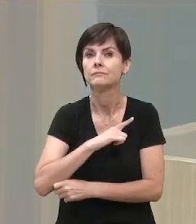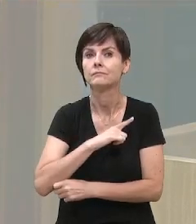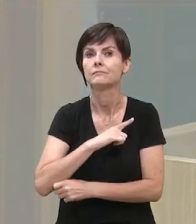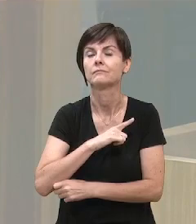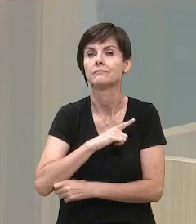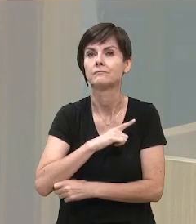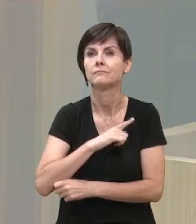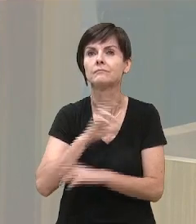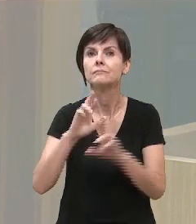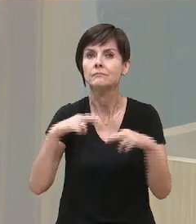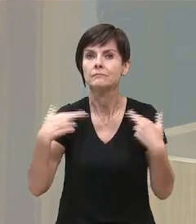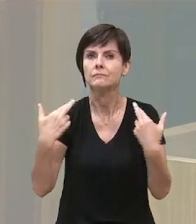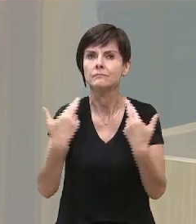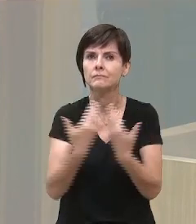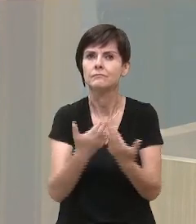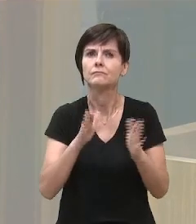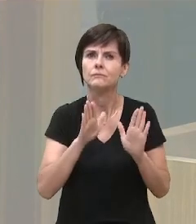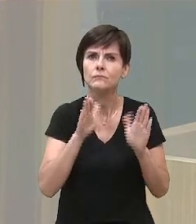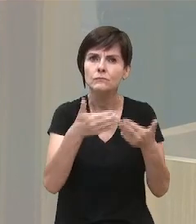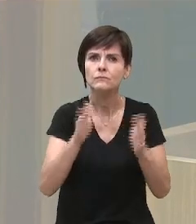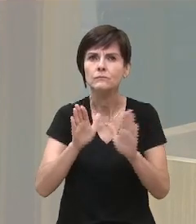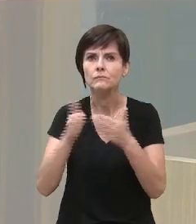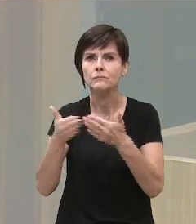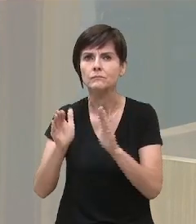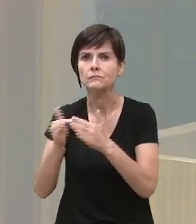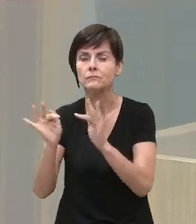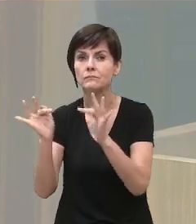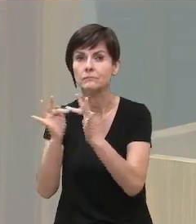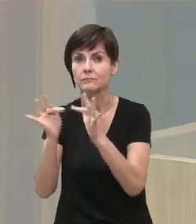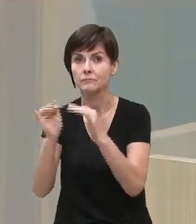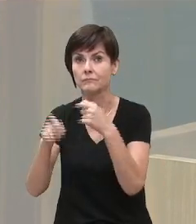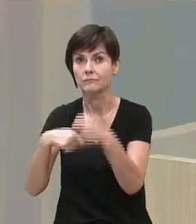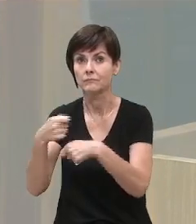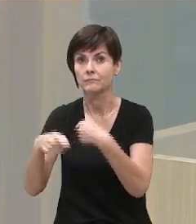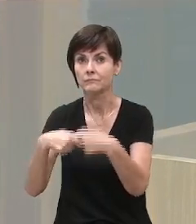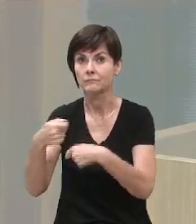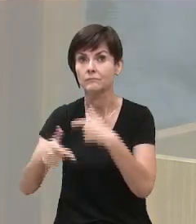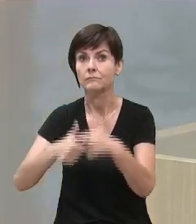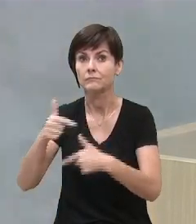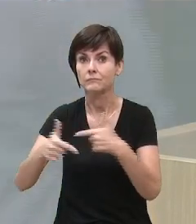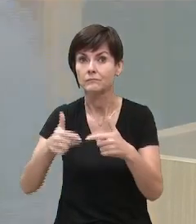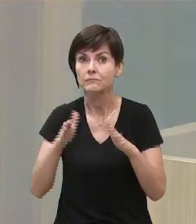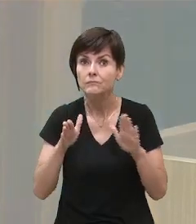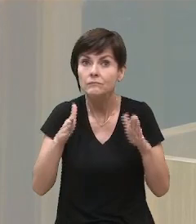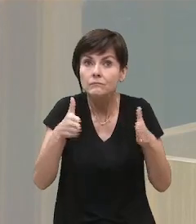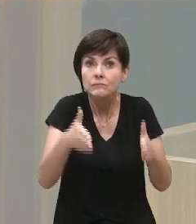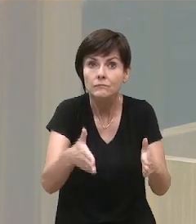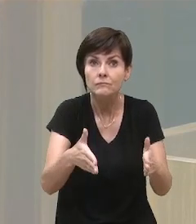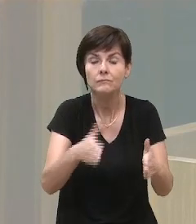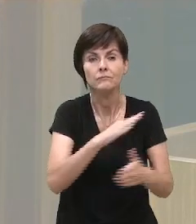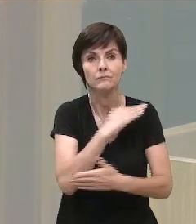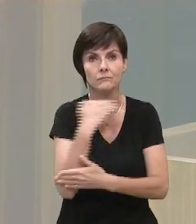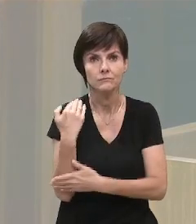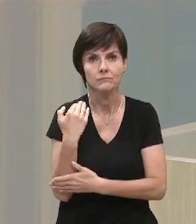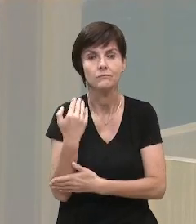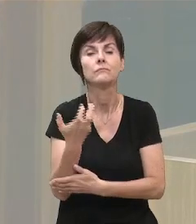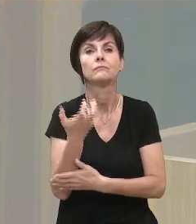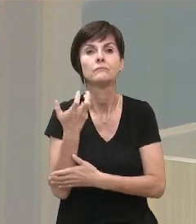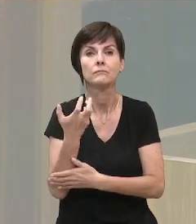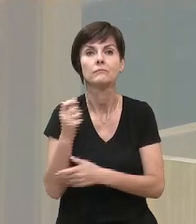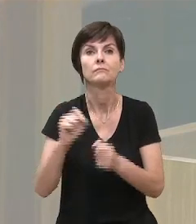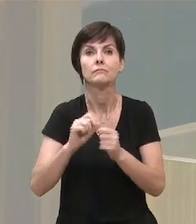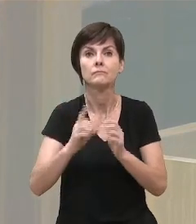várias reuniões de comissões técnico-administrativas dos serviços funerários, que buscam realizar o